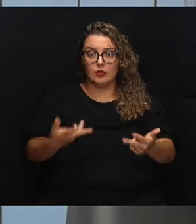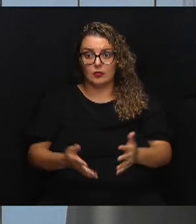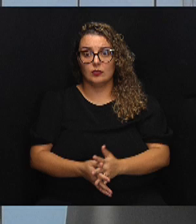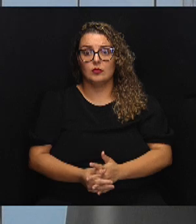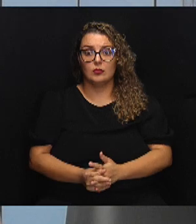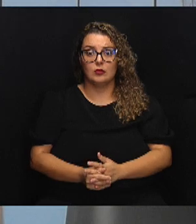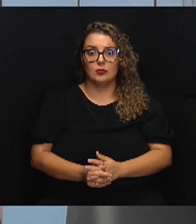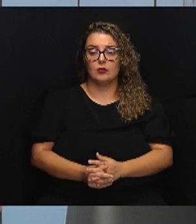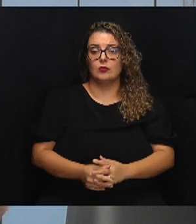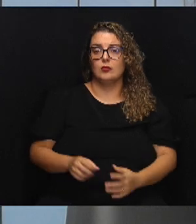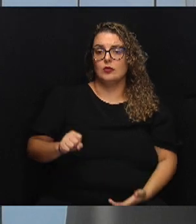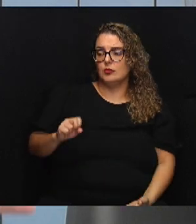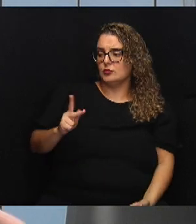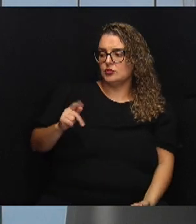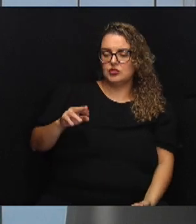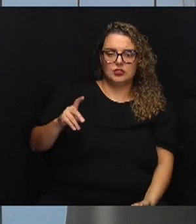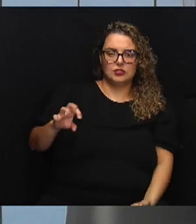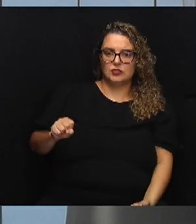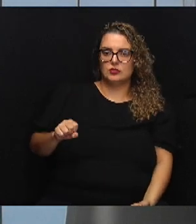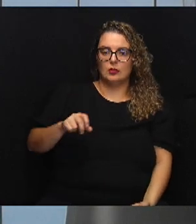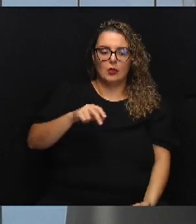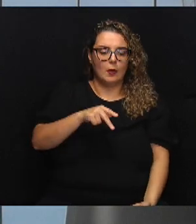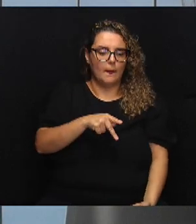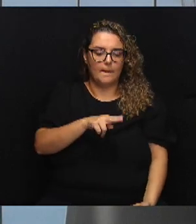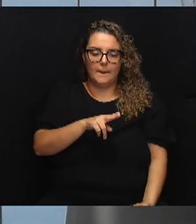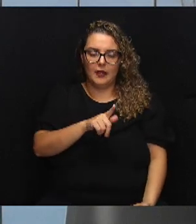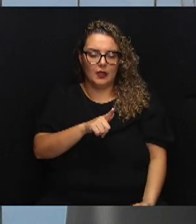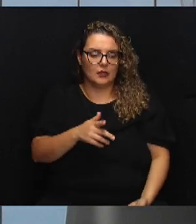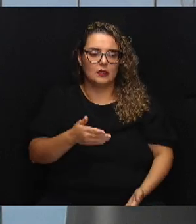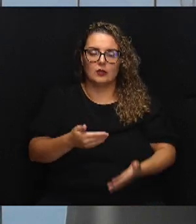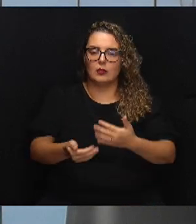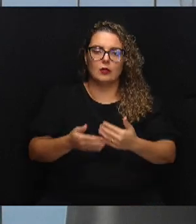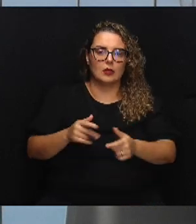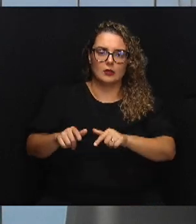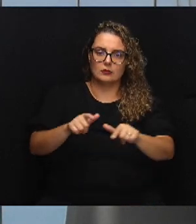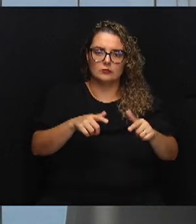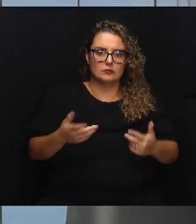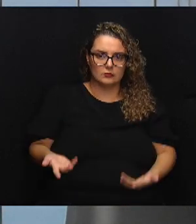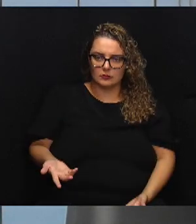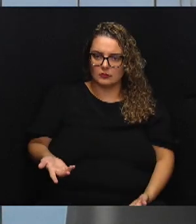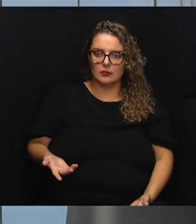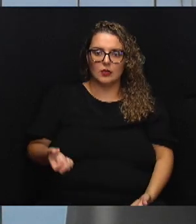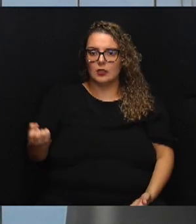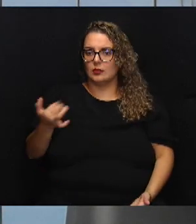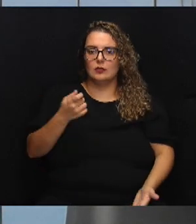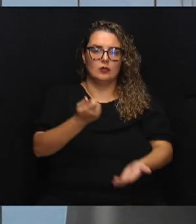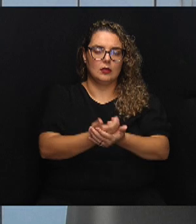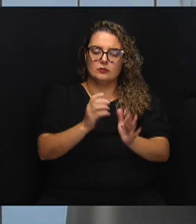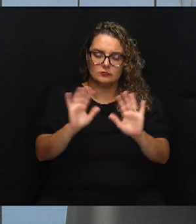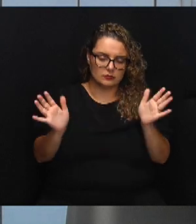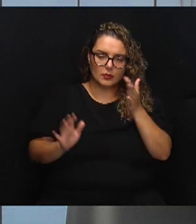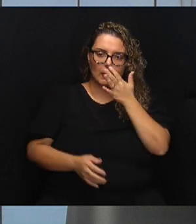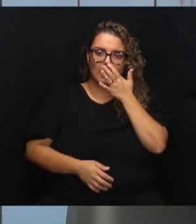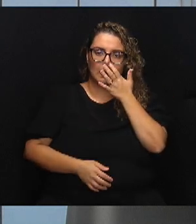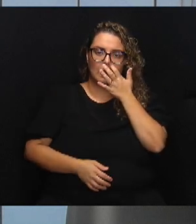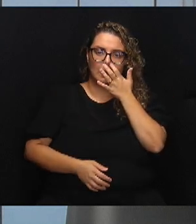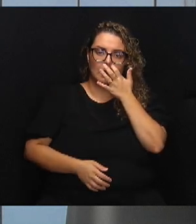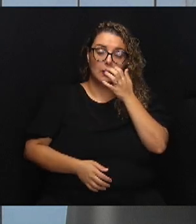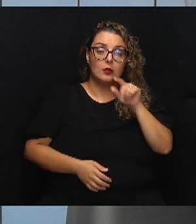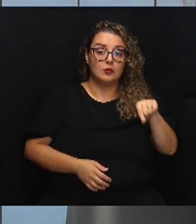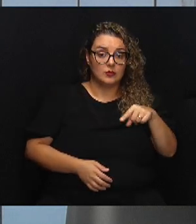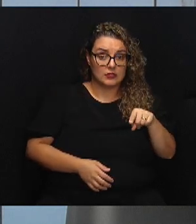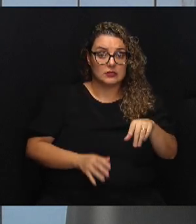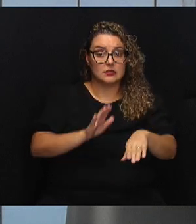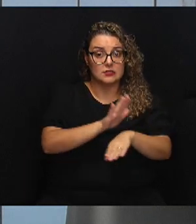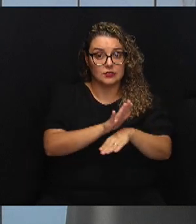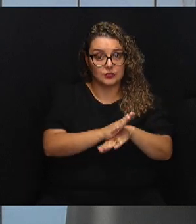seja o Shih Tzu, o Pug, onde for, e quanto vocês pagam nesses animais, vocês acabam ajudando os